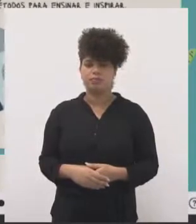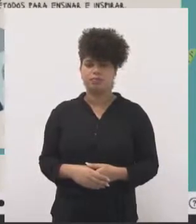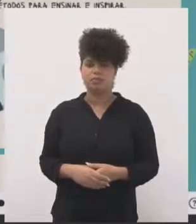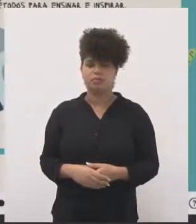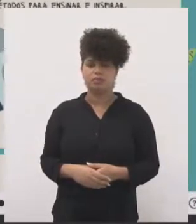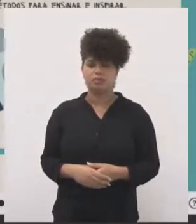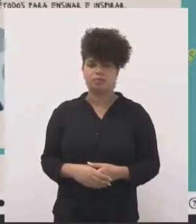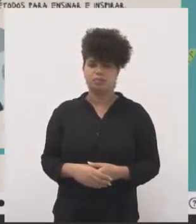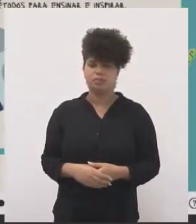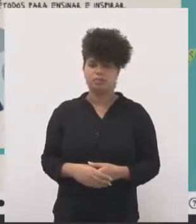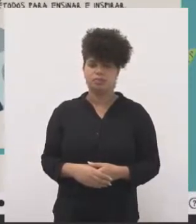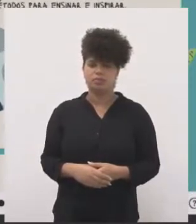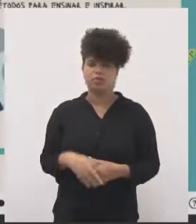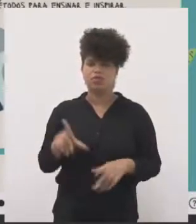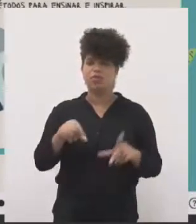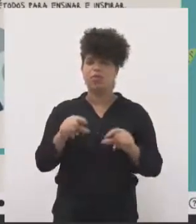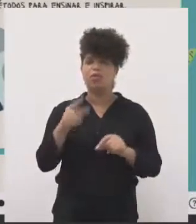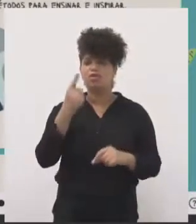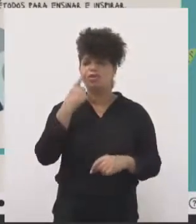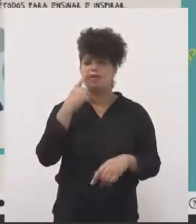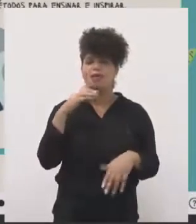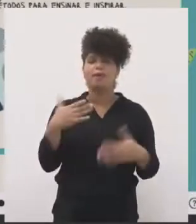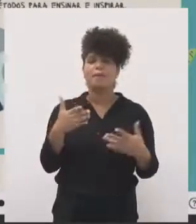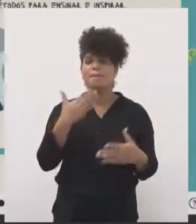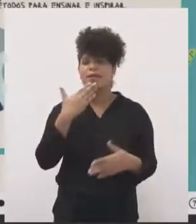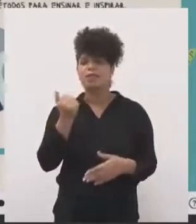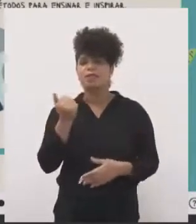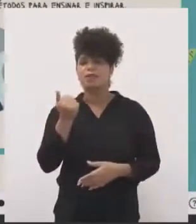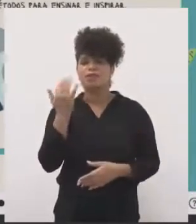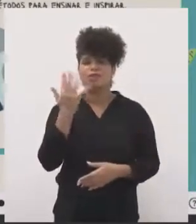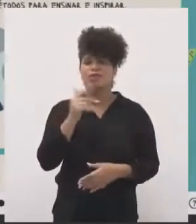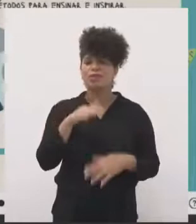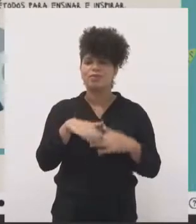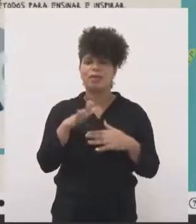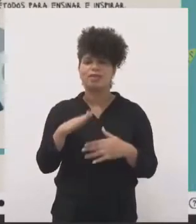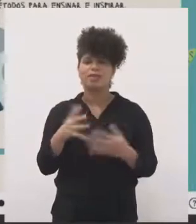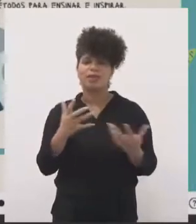Como esse aqui, por exemplo. Deixa eu ver se eu acho algum.